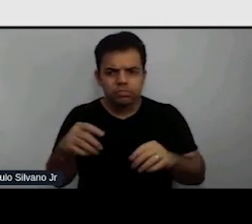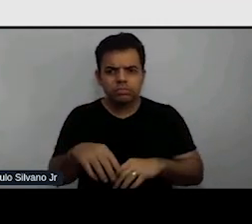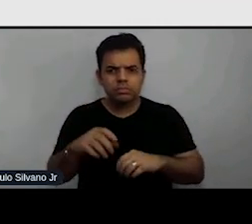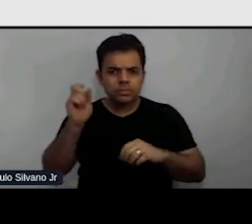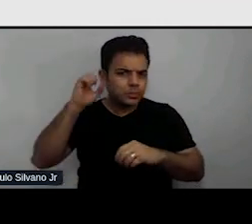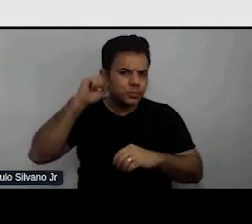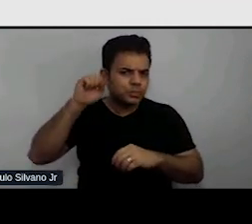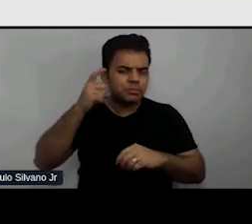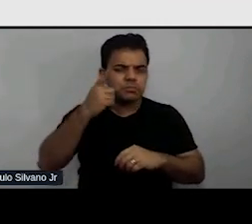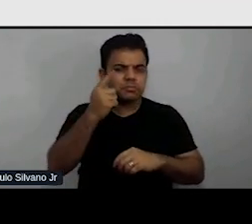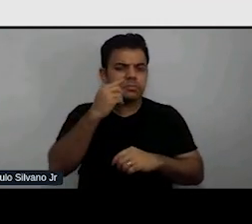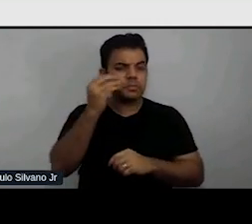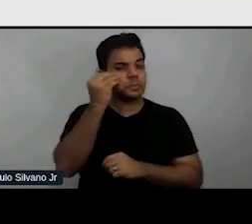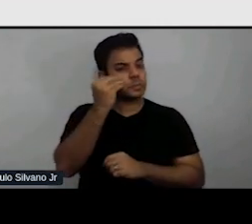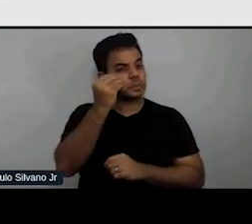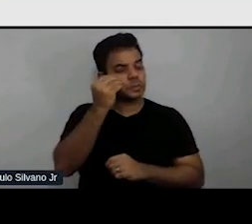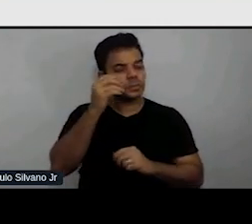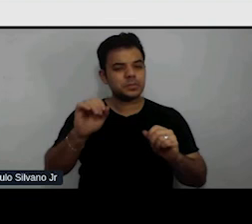som.